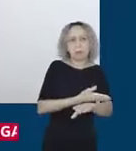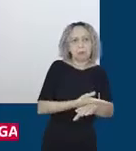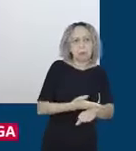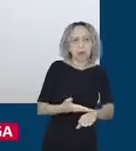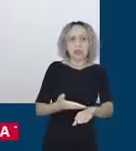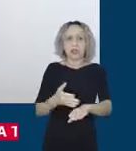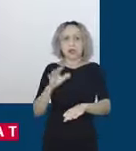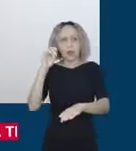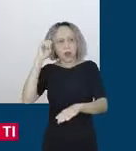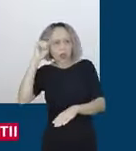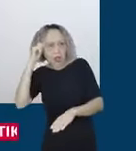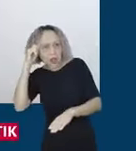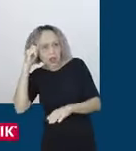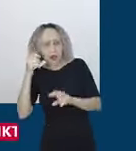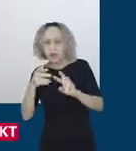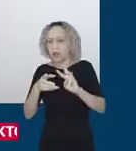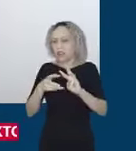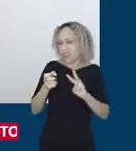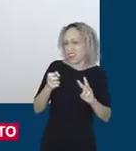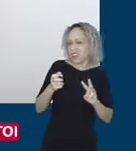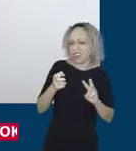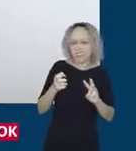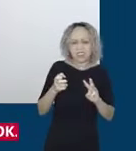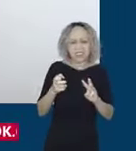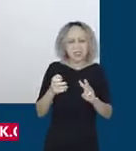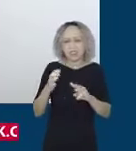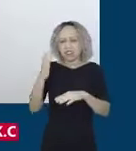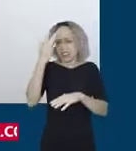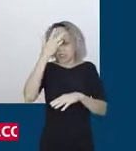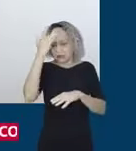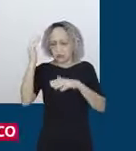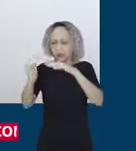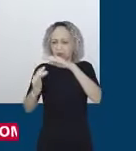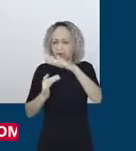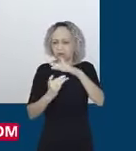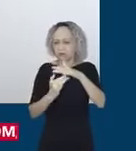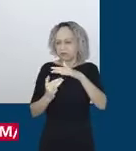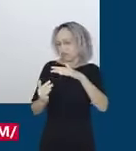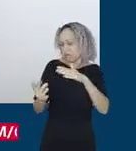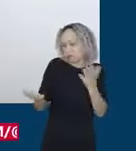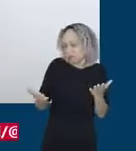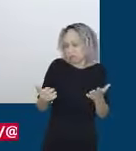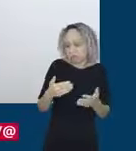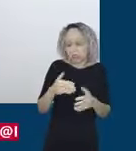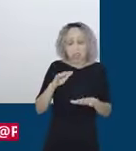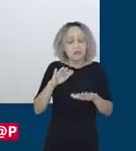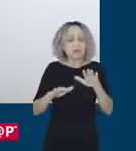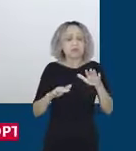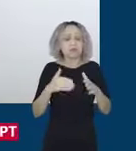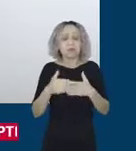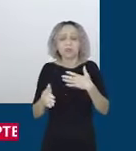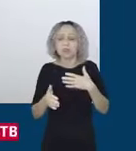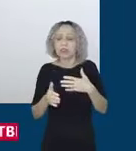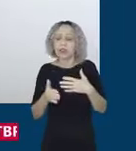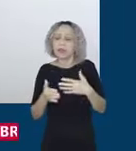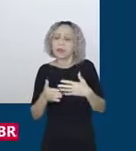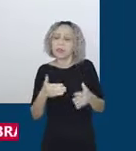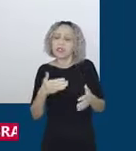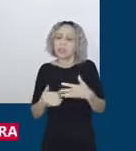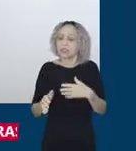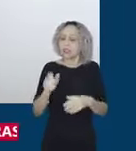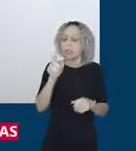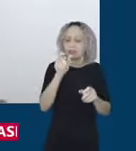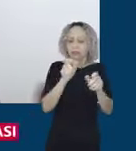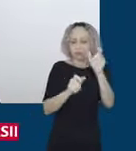índio, seja refugiado, seja migrante, seja imigrante. Como eu digo muitas vezes, a abordagem